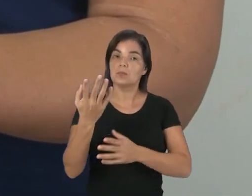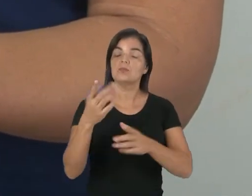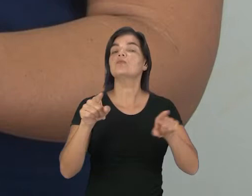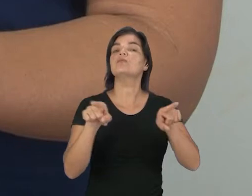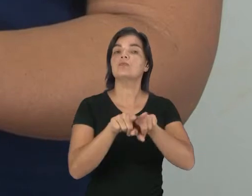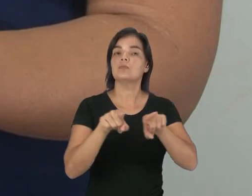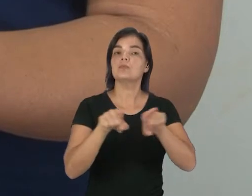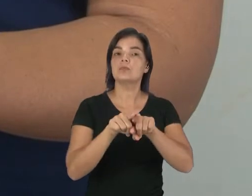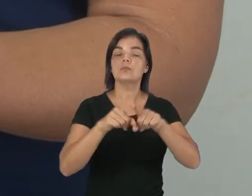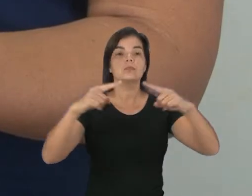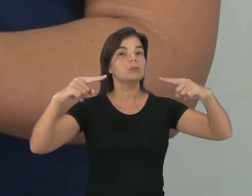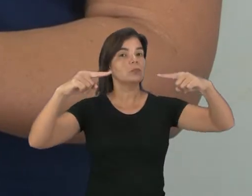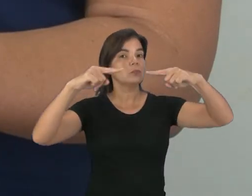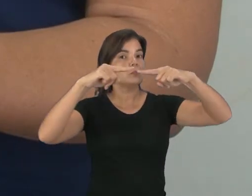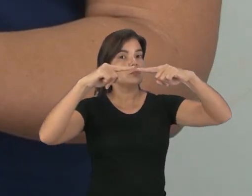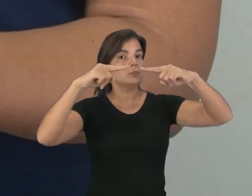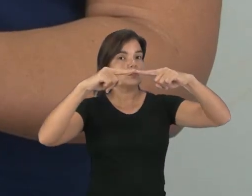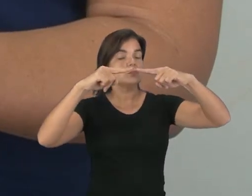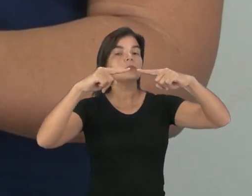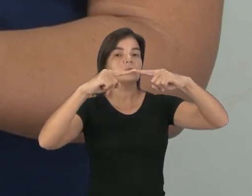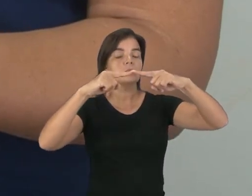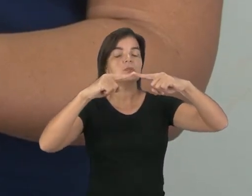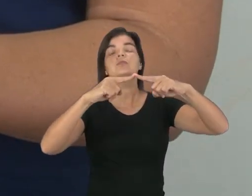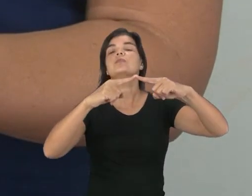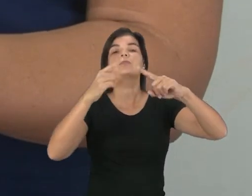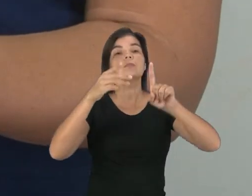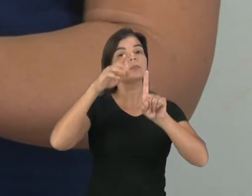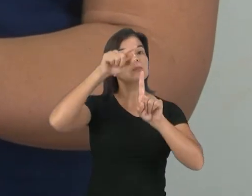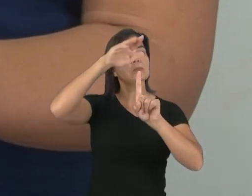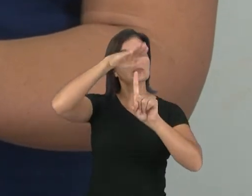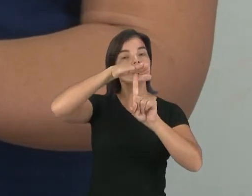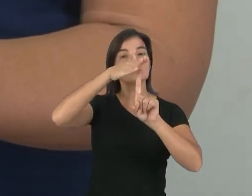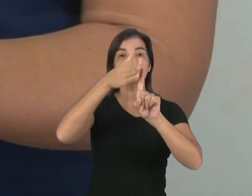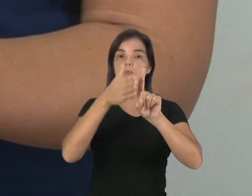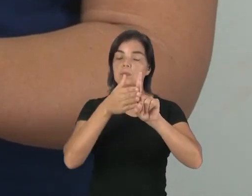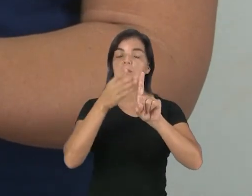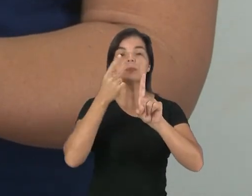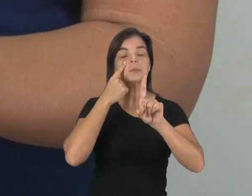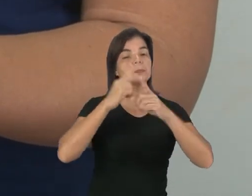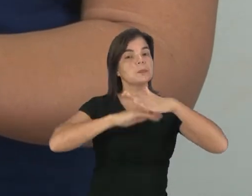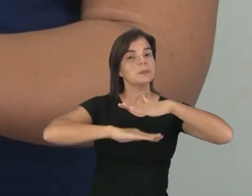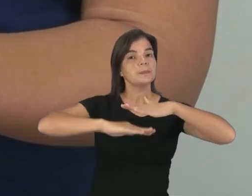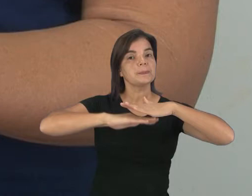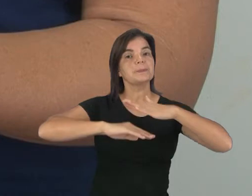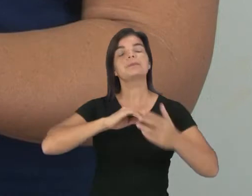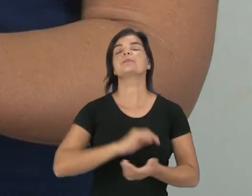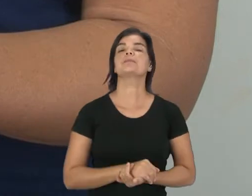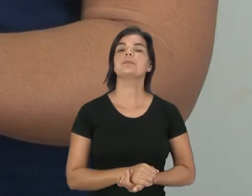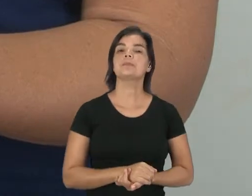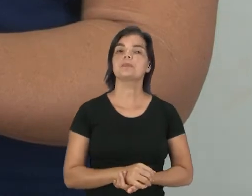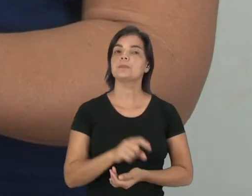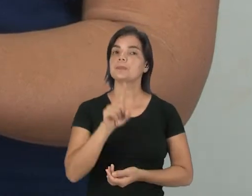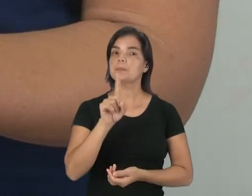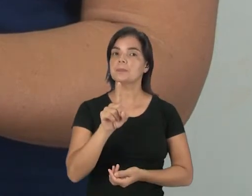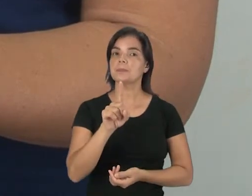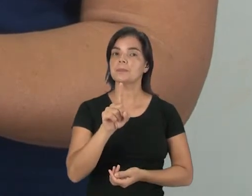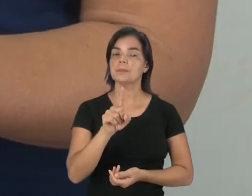arestas, quantos lados nós conseguimos perceber aqui? Vamos lá? Vamos contar somente a base.